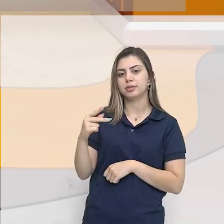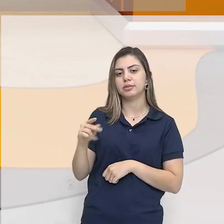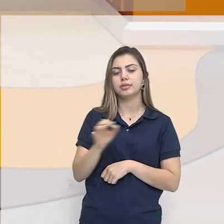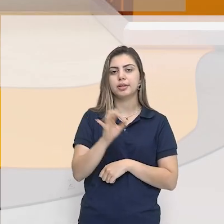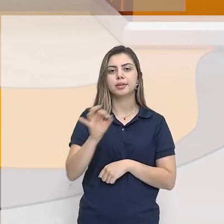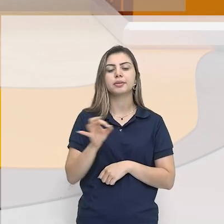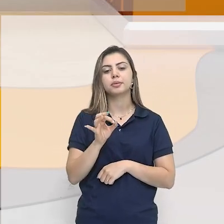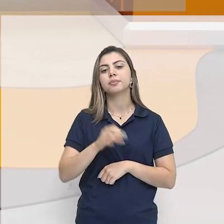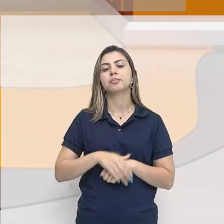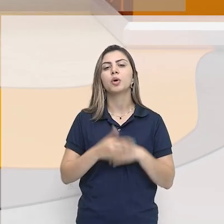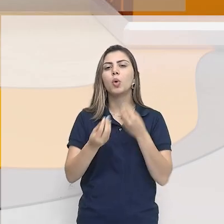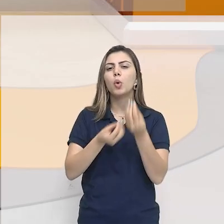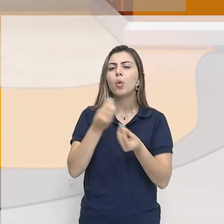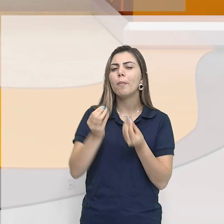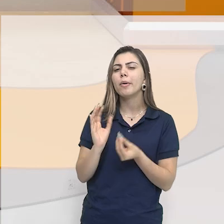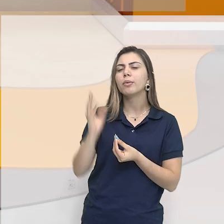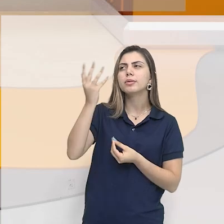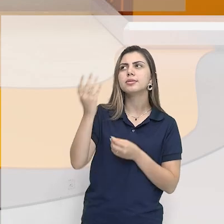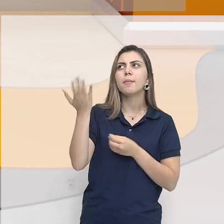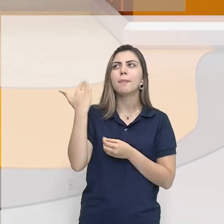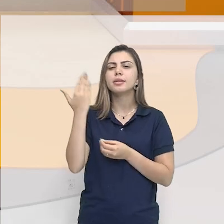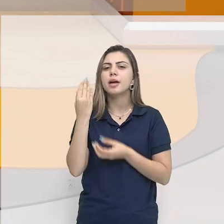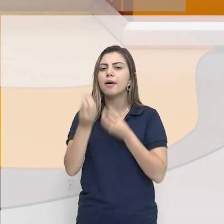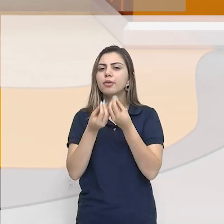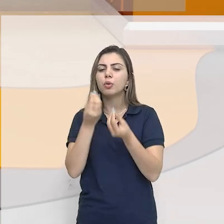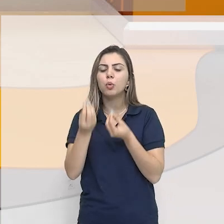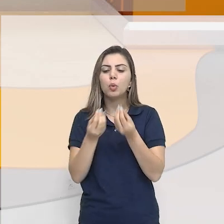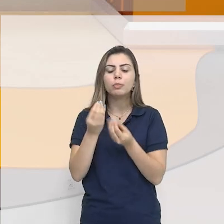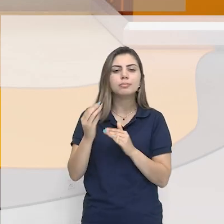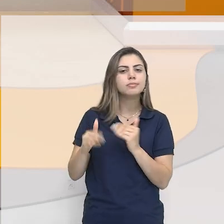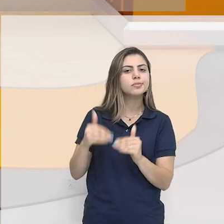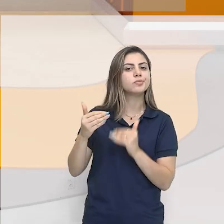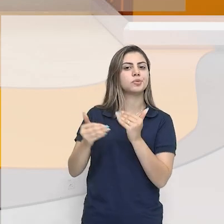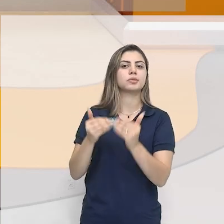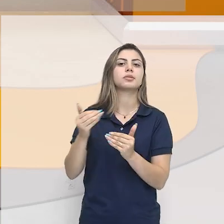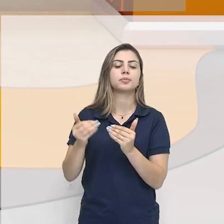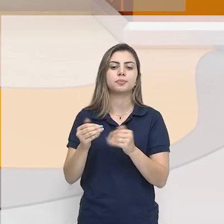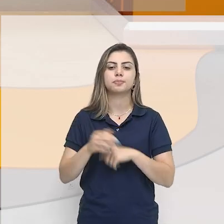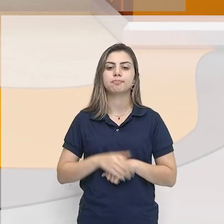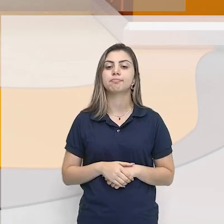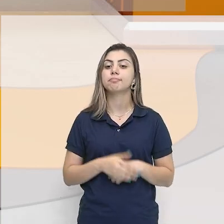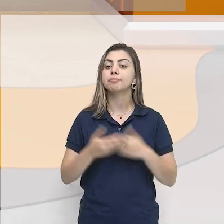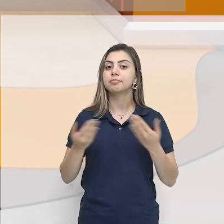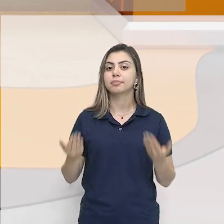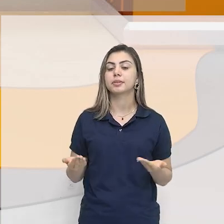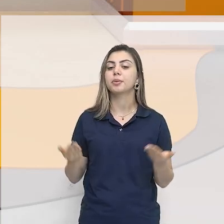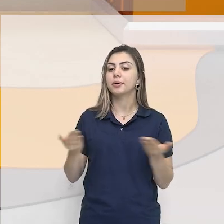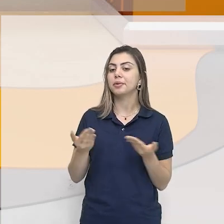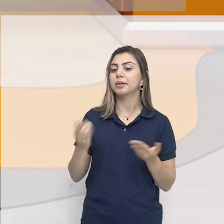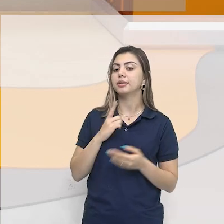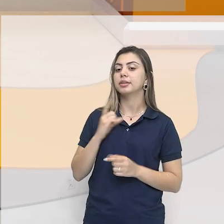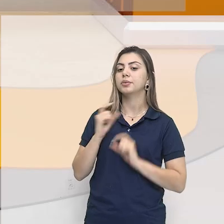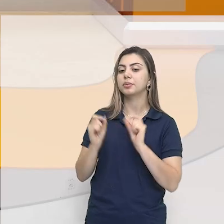mesmo, aconteceram, como é que isso vai se desenvolver. Então, olha só, aqui nós temos, então, aqui o fóssil Lucy, que é um dos fósseis